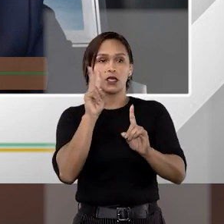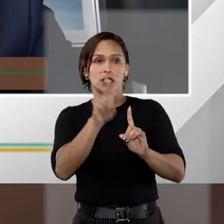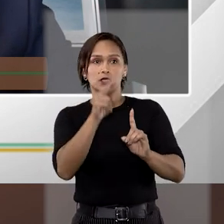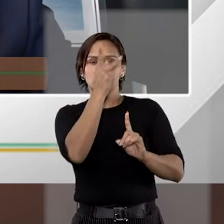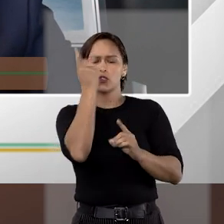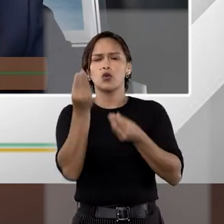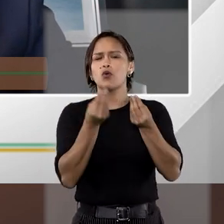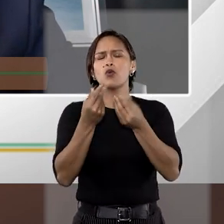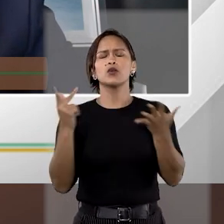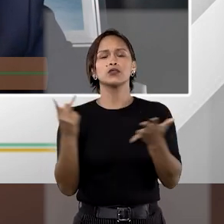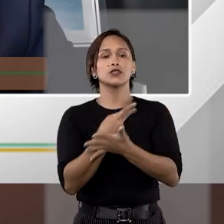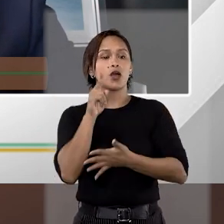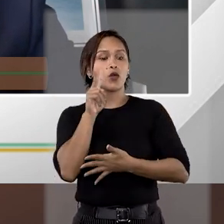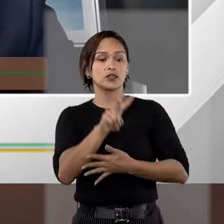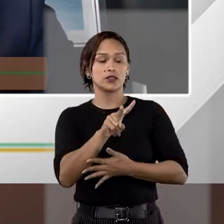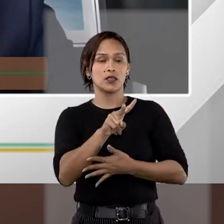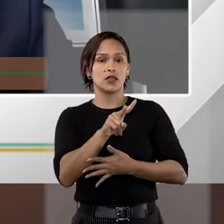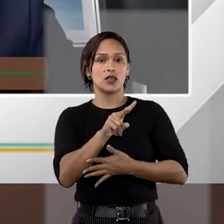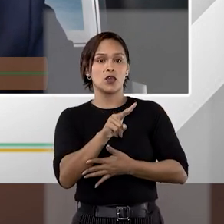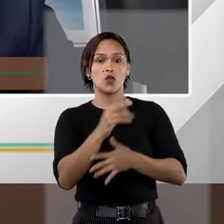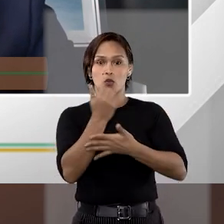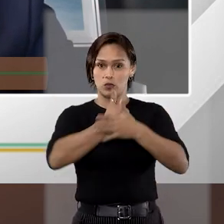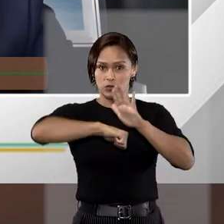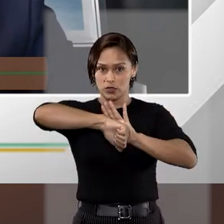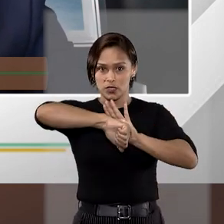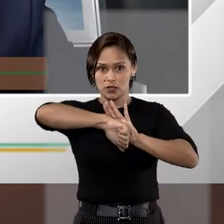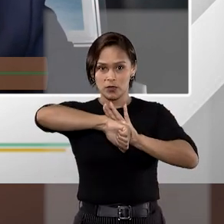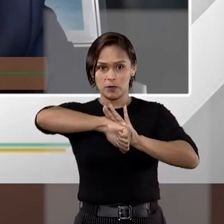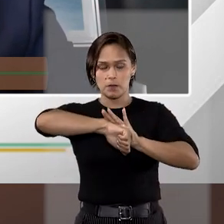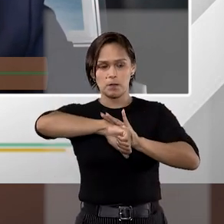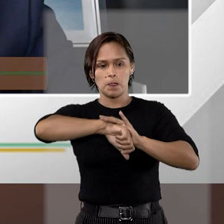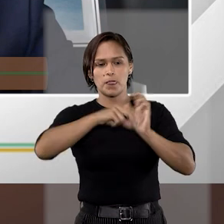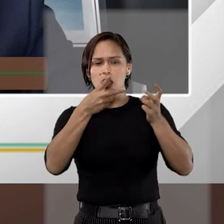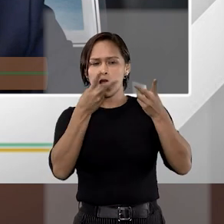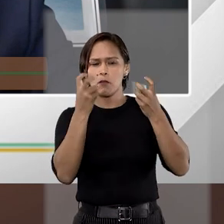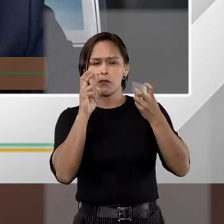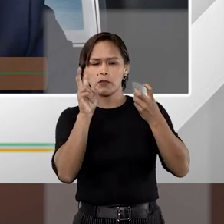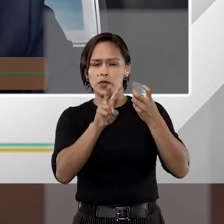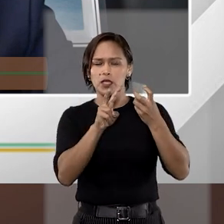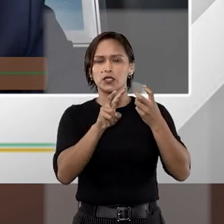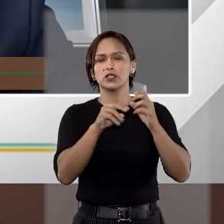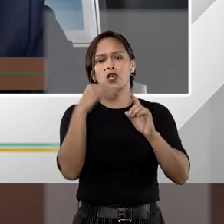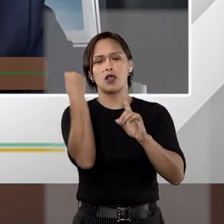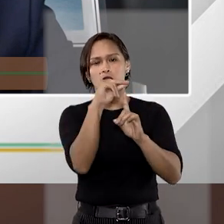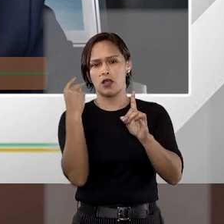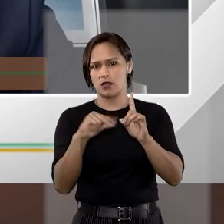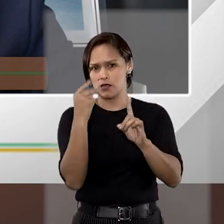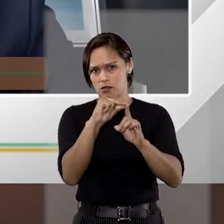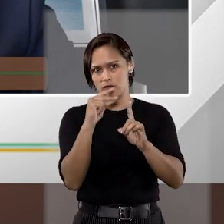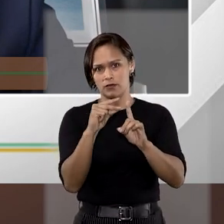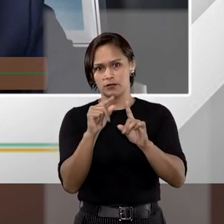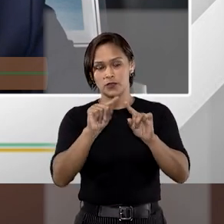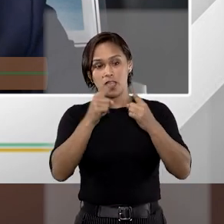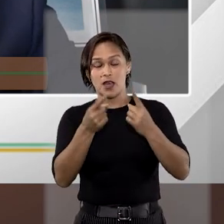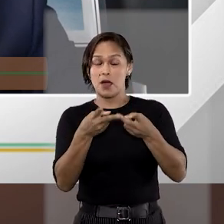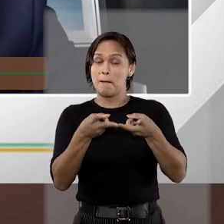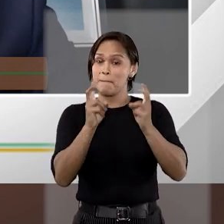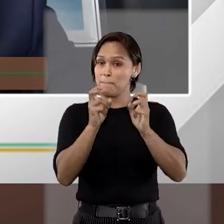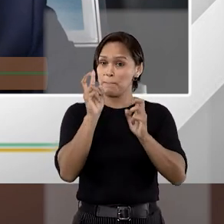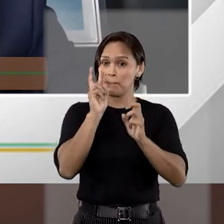nessa pessoa O que que está acontecendo ali está acontecendo crime aparentemente um crime de lesão corporal